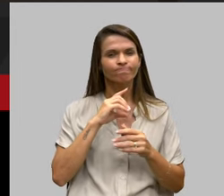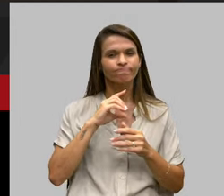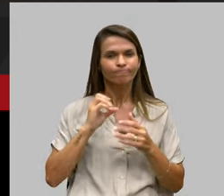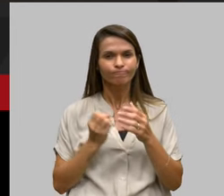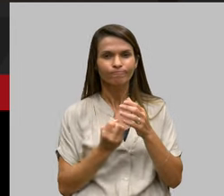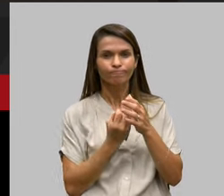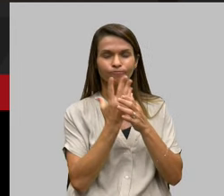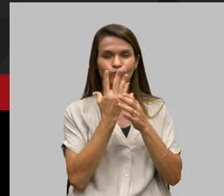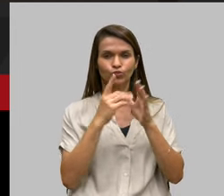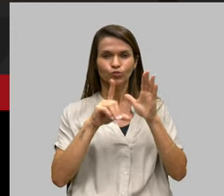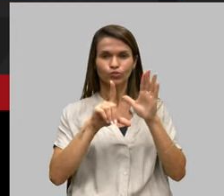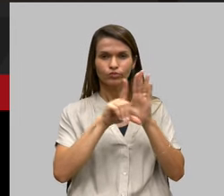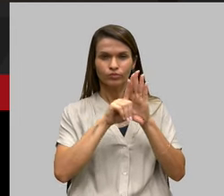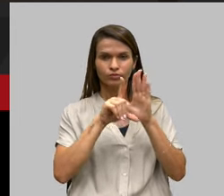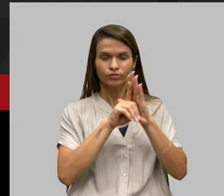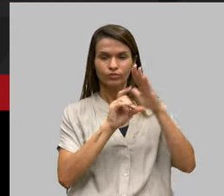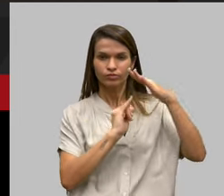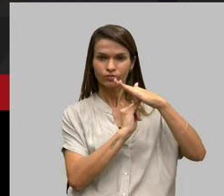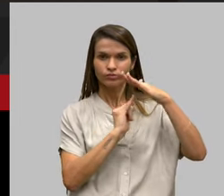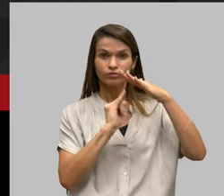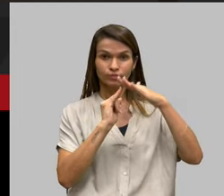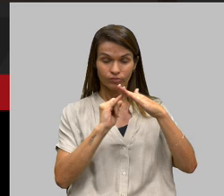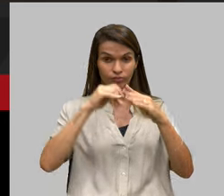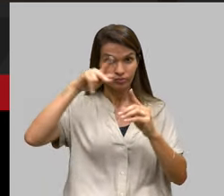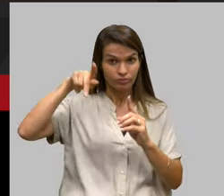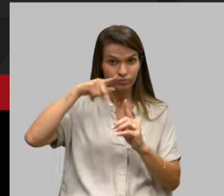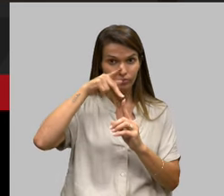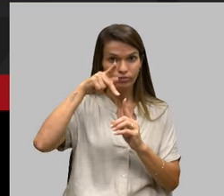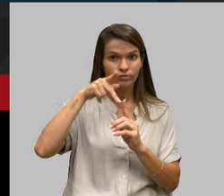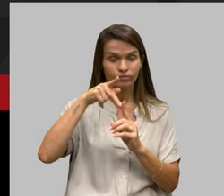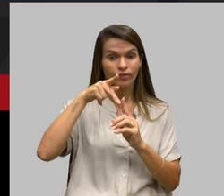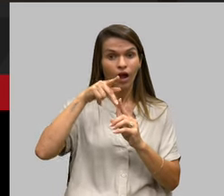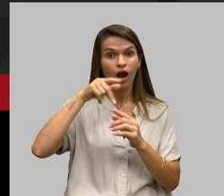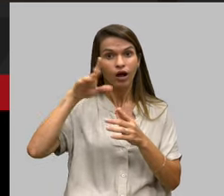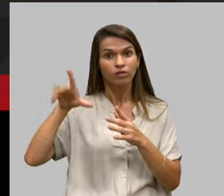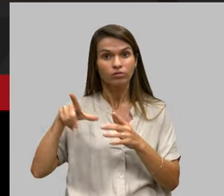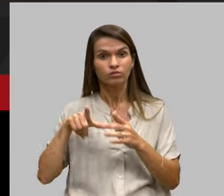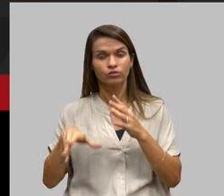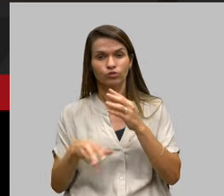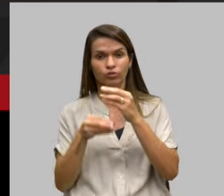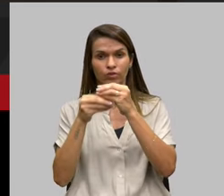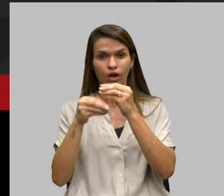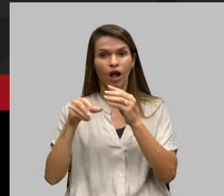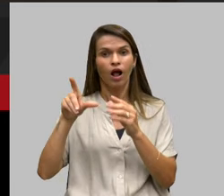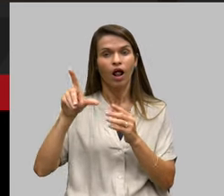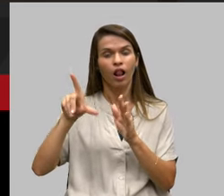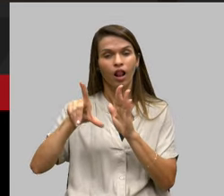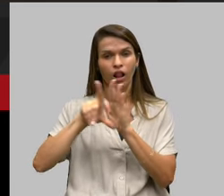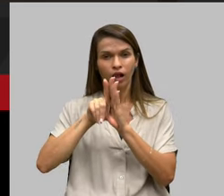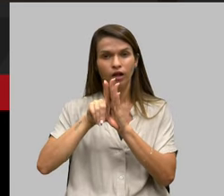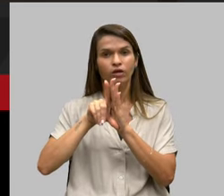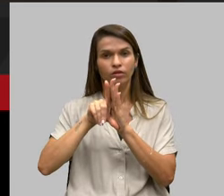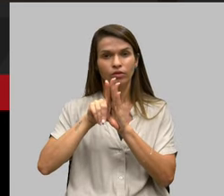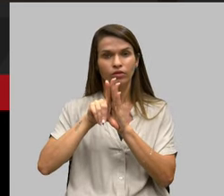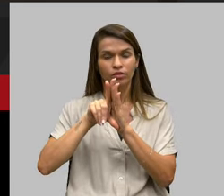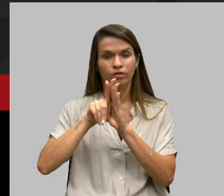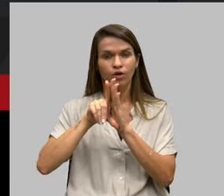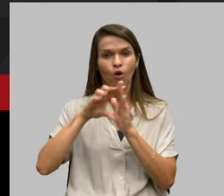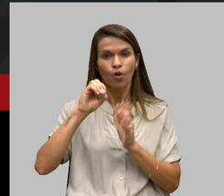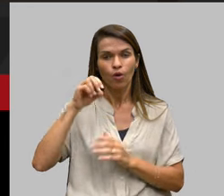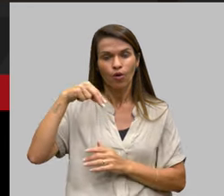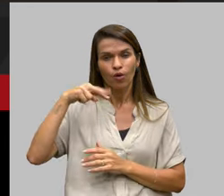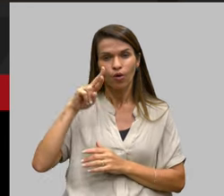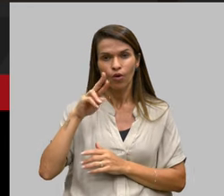legislação dos institutos de previdência aí veio a lei orgânica da Previdência Social naquele momento todas as